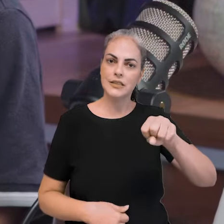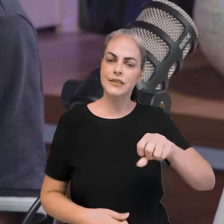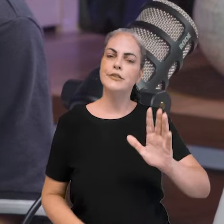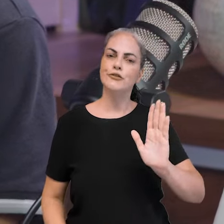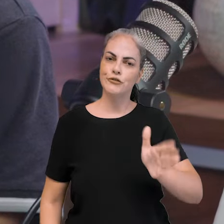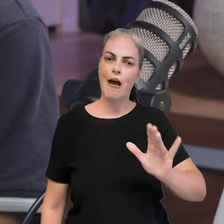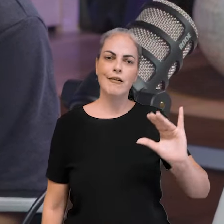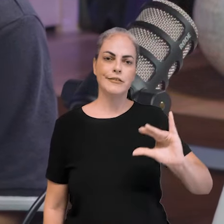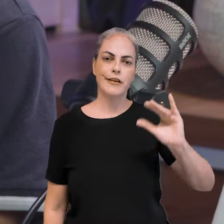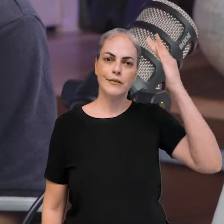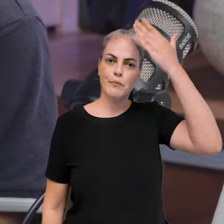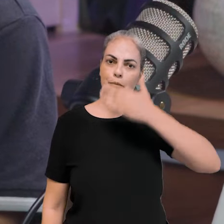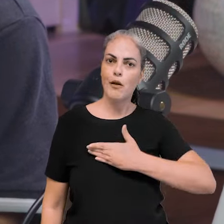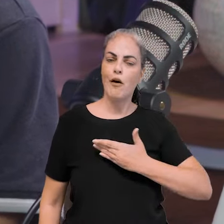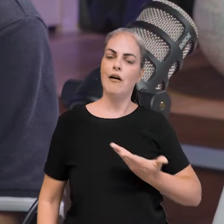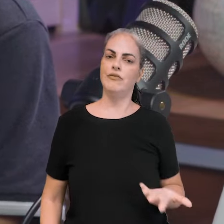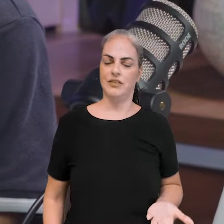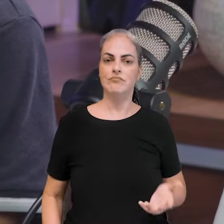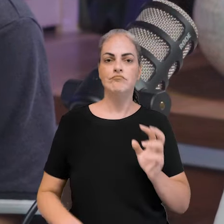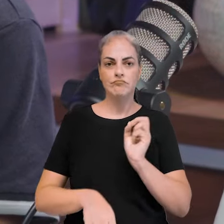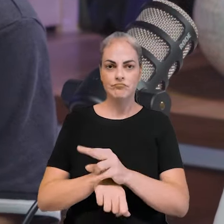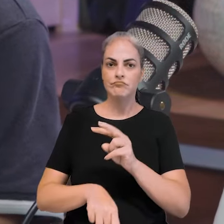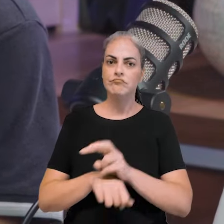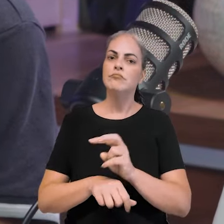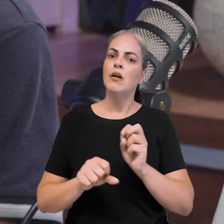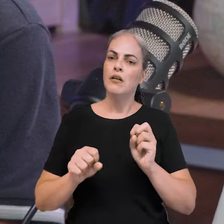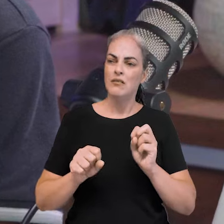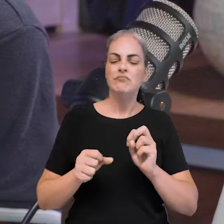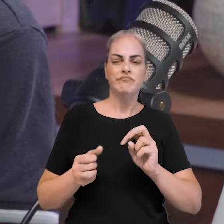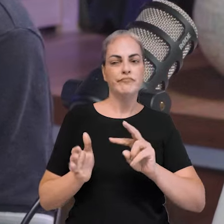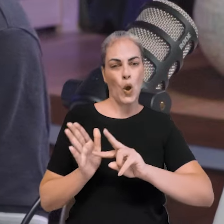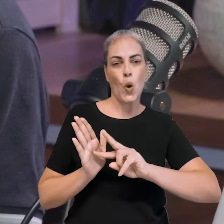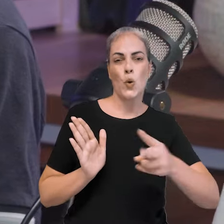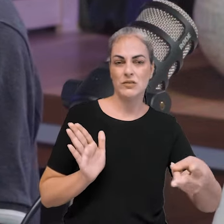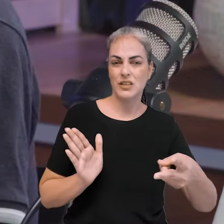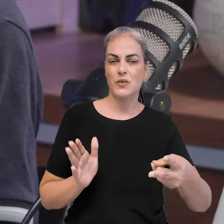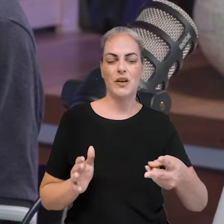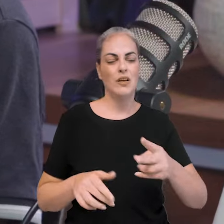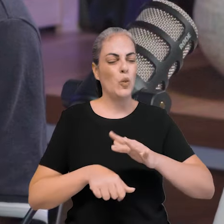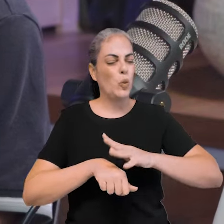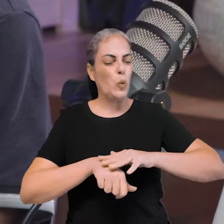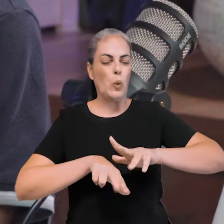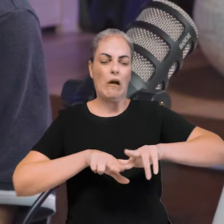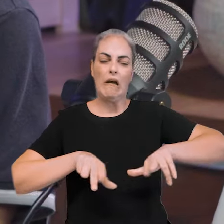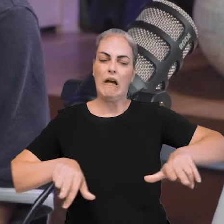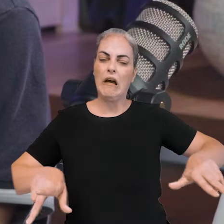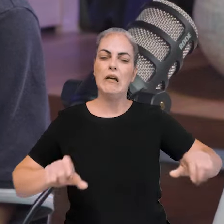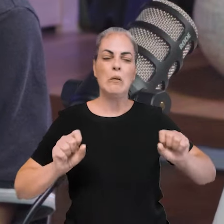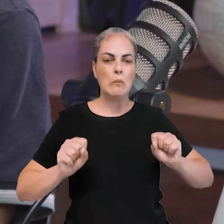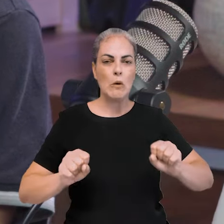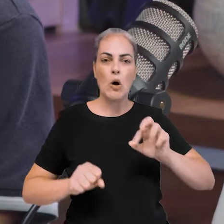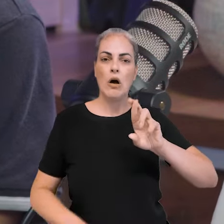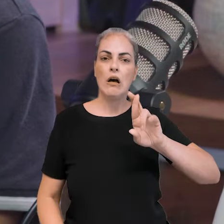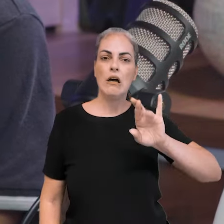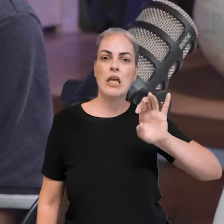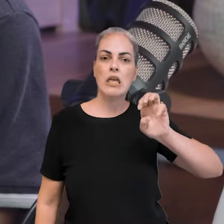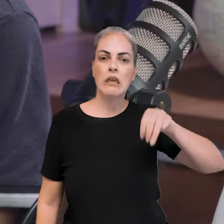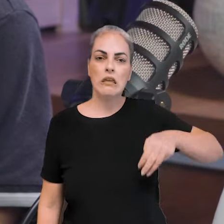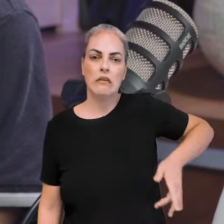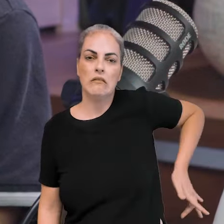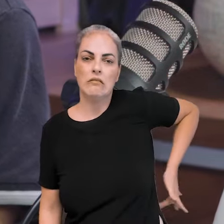já comprovado cientificamente, né? Os agrotóxicos causam uma infinidade de doenças, de lesões renais